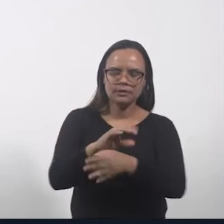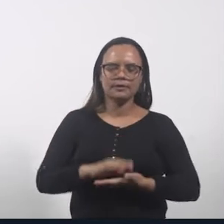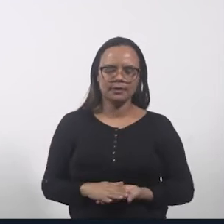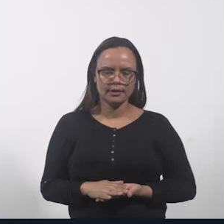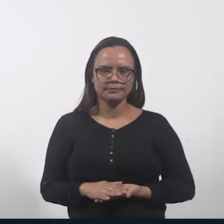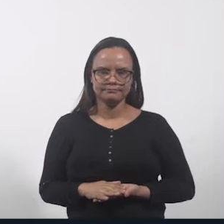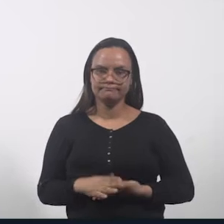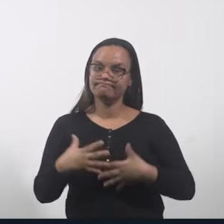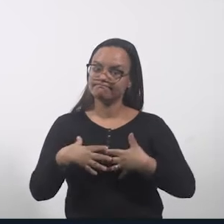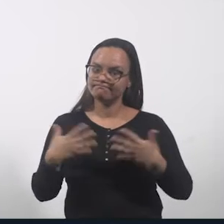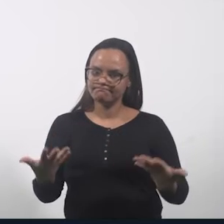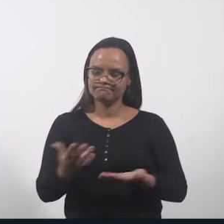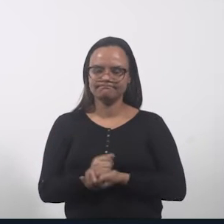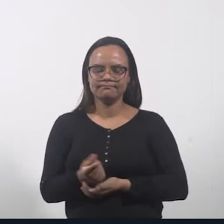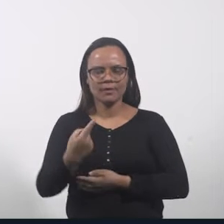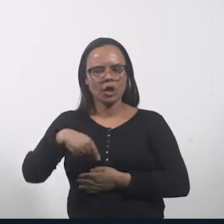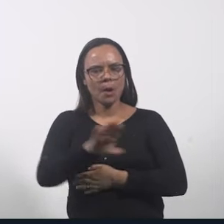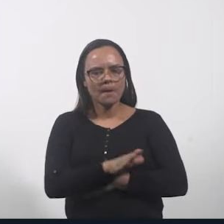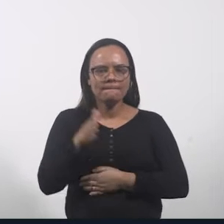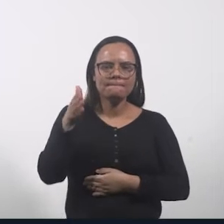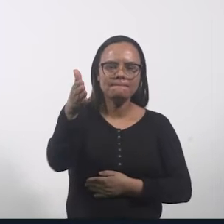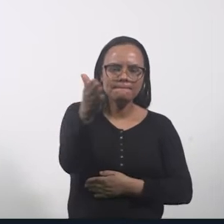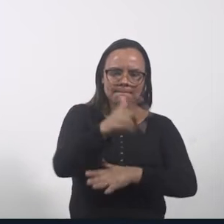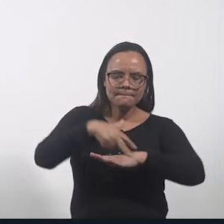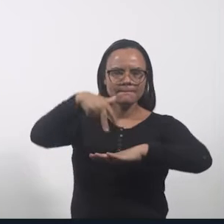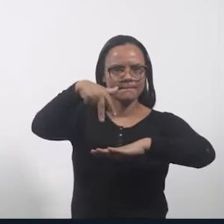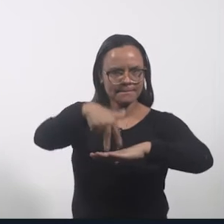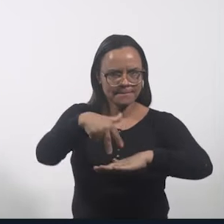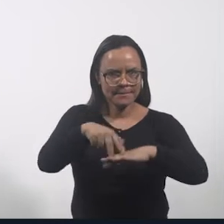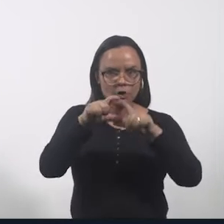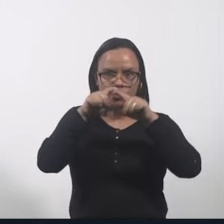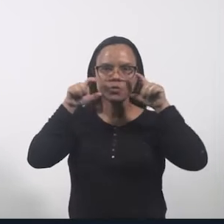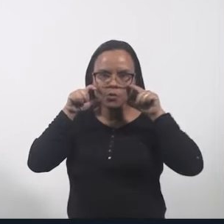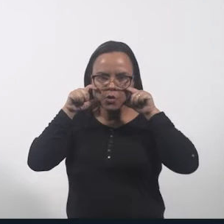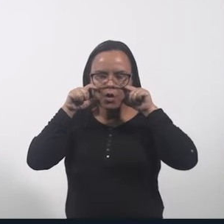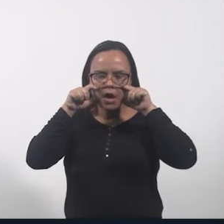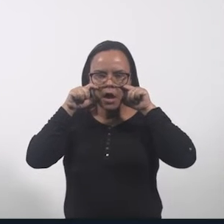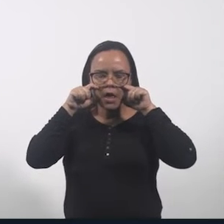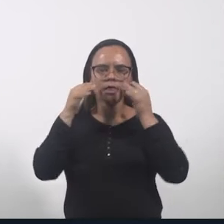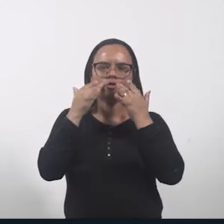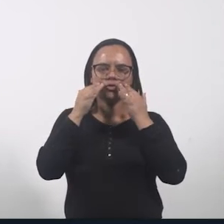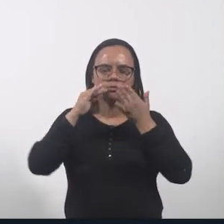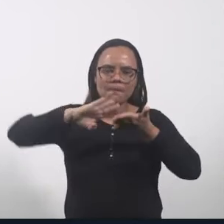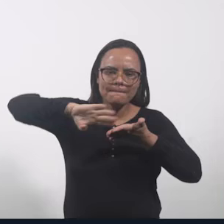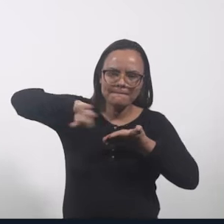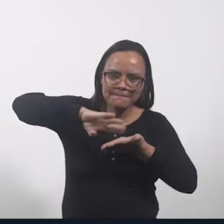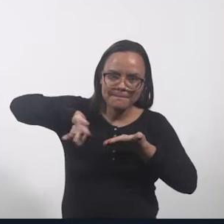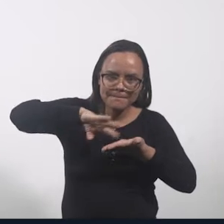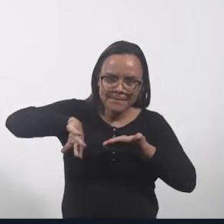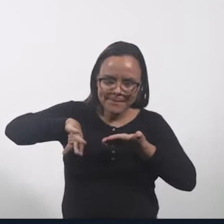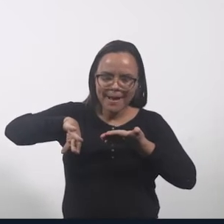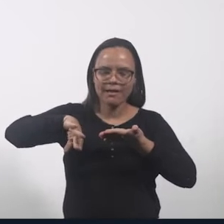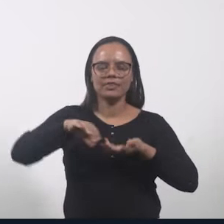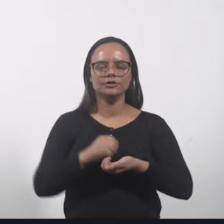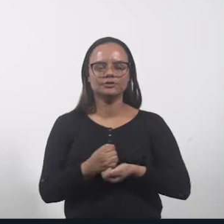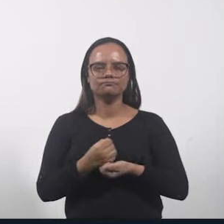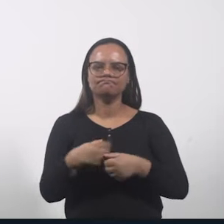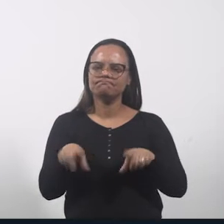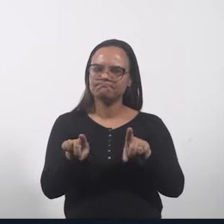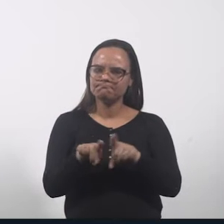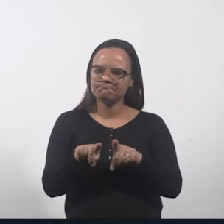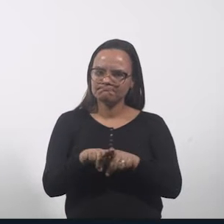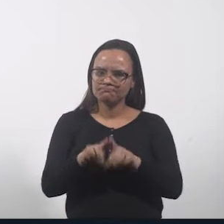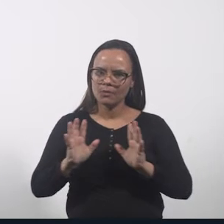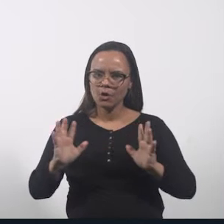Nessa situação, então, quando a gente chegar na situação 1, a máscara pode ser desobrigada em ambientes externos,